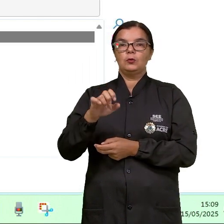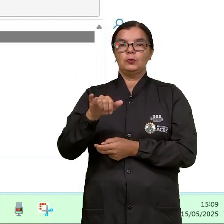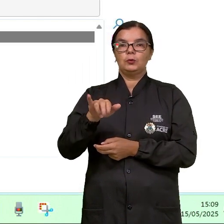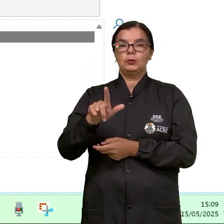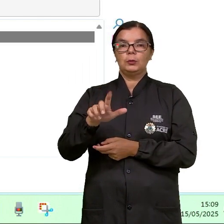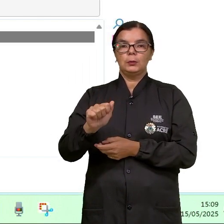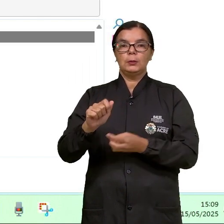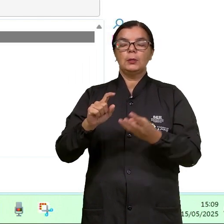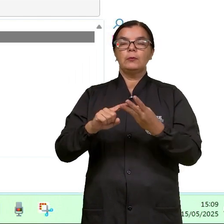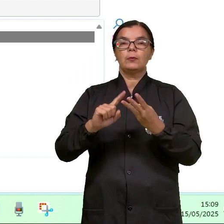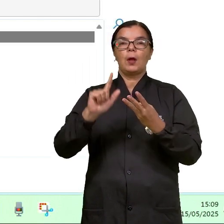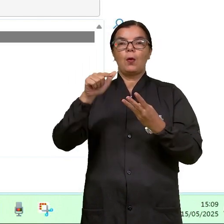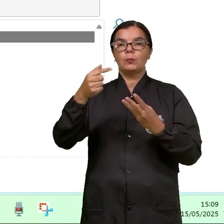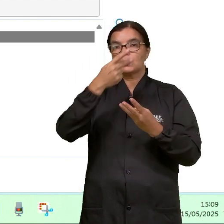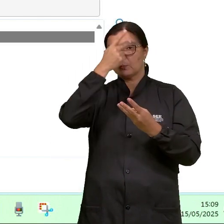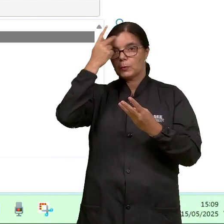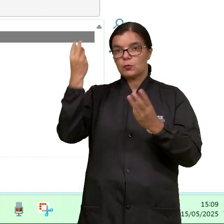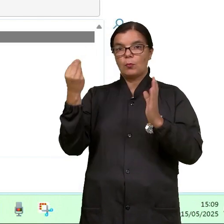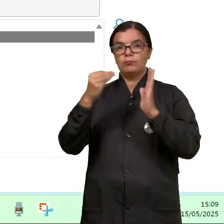aqui